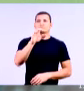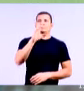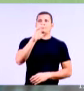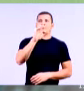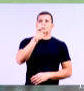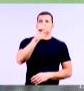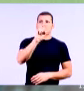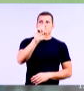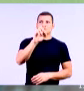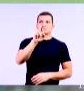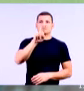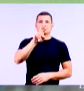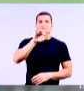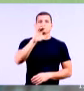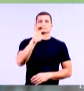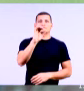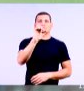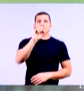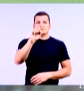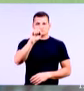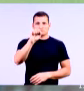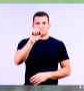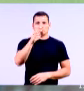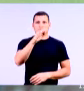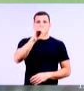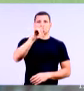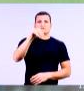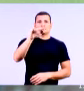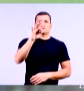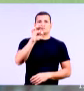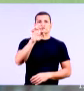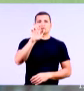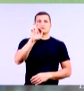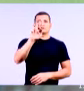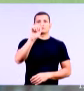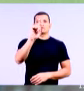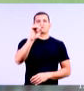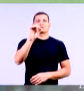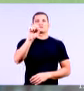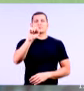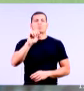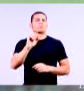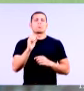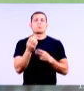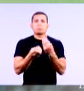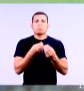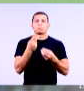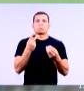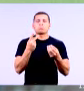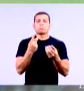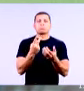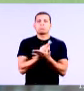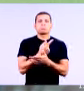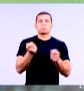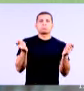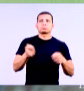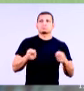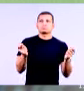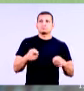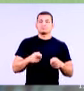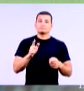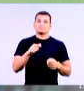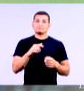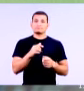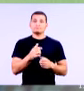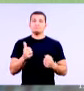chamada serviços integrados. Como foi possível isso? Foi possível graças à substituição